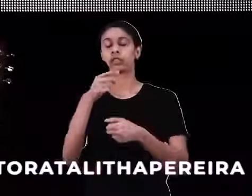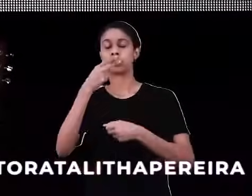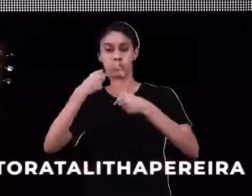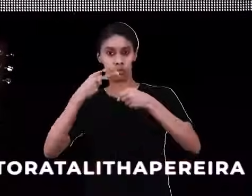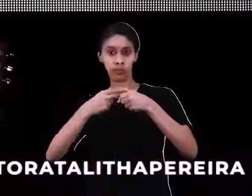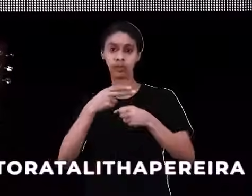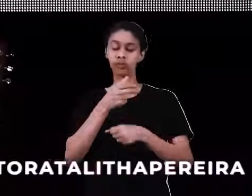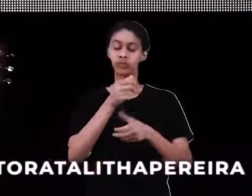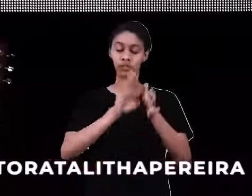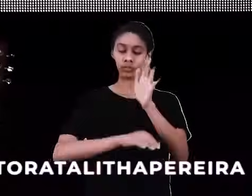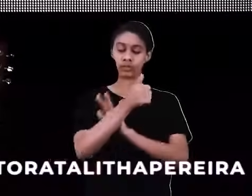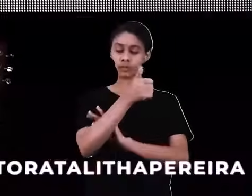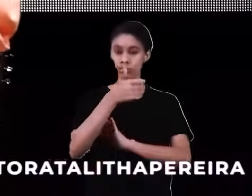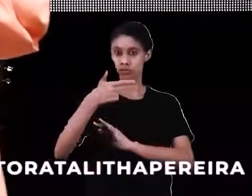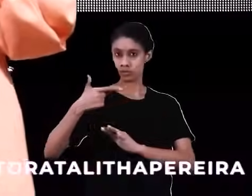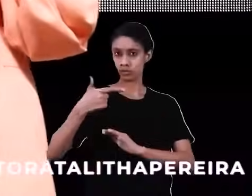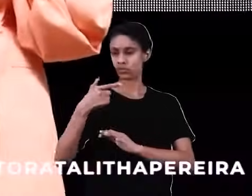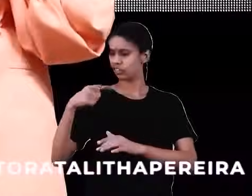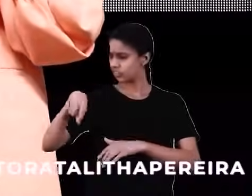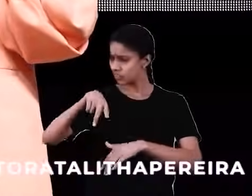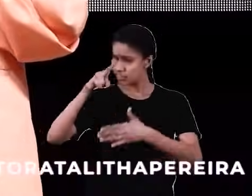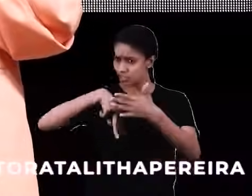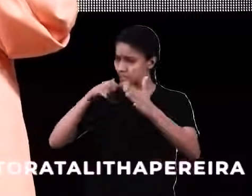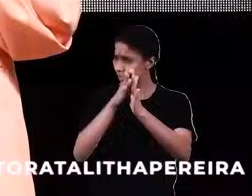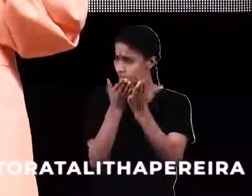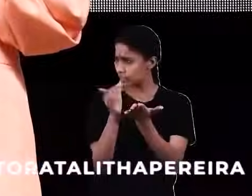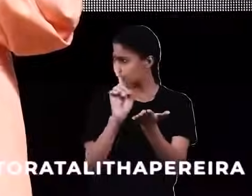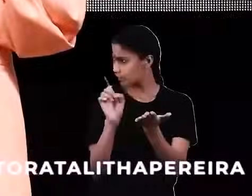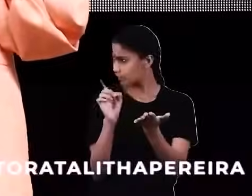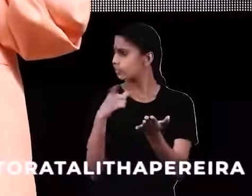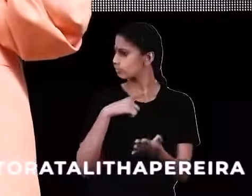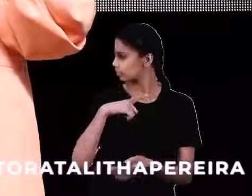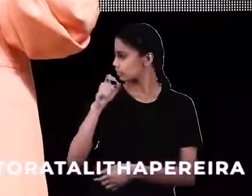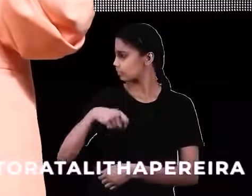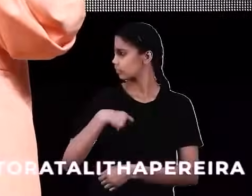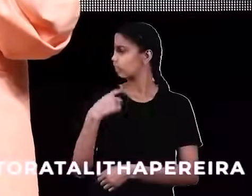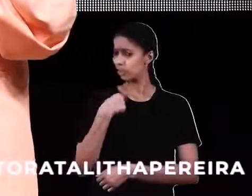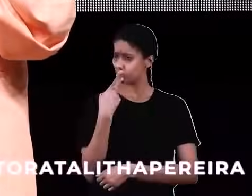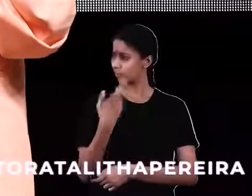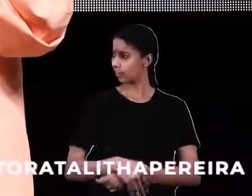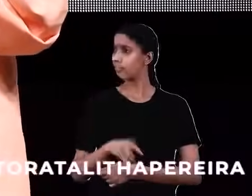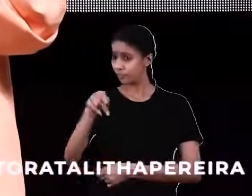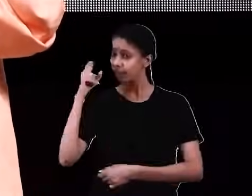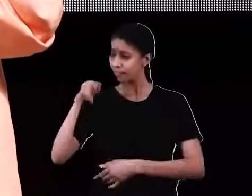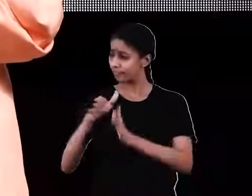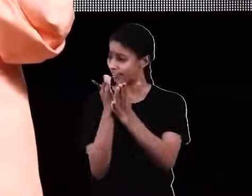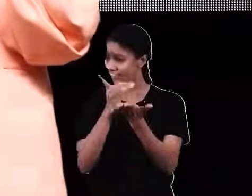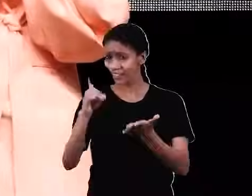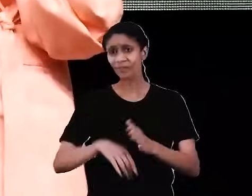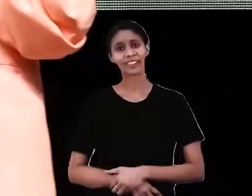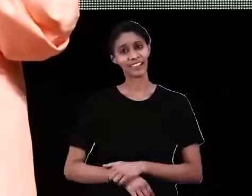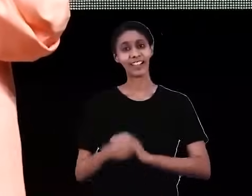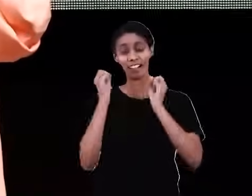não diz? Vocês não lêem a Bíblia não, gente? Diz. Eu que estou dizendo que diz. Vai conferir que diz. A Bíblia diz que Moisés